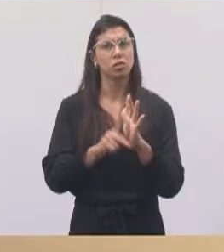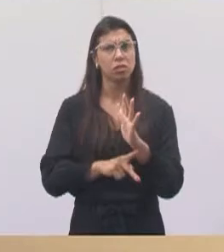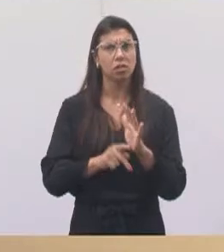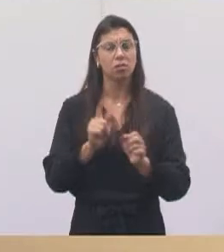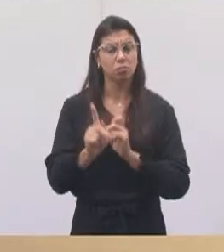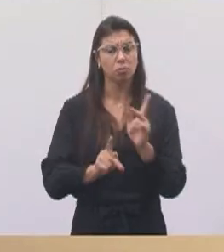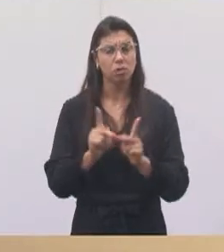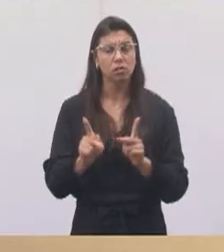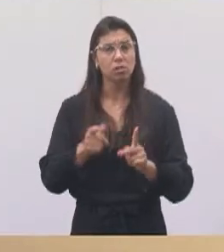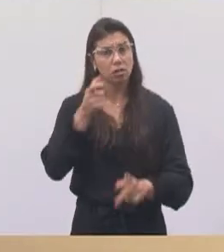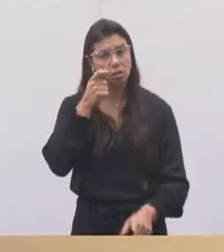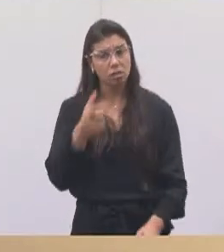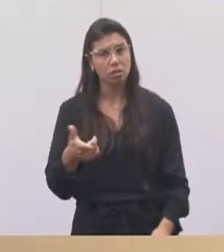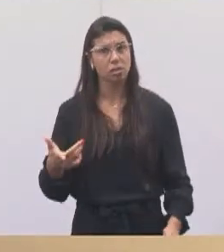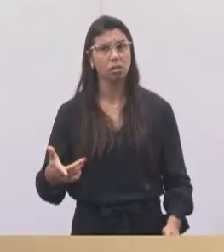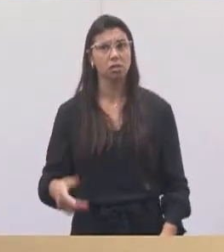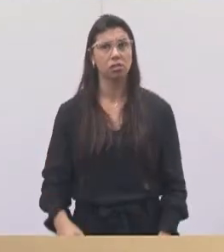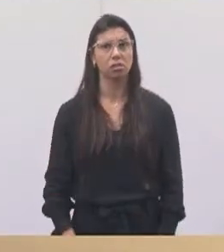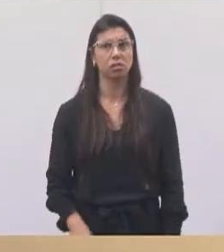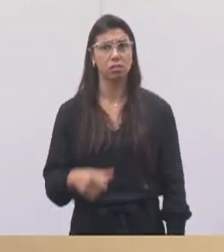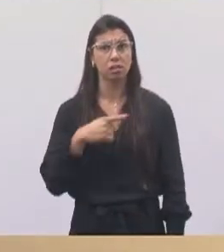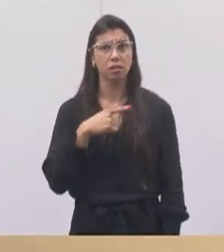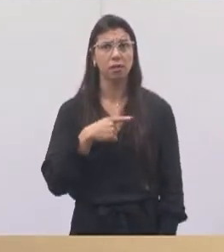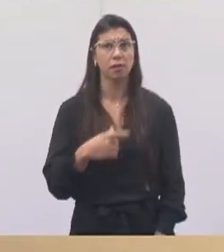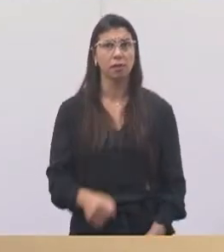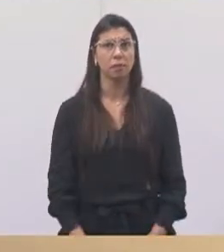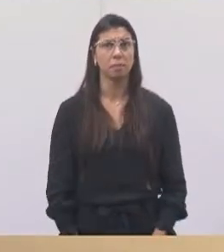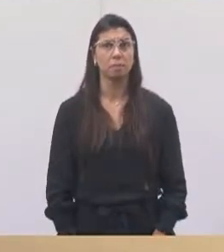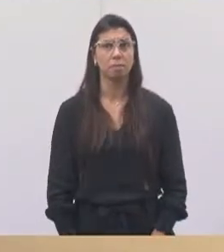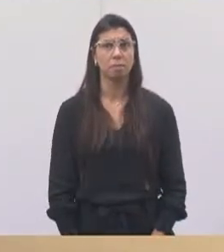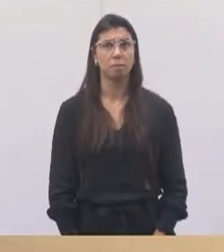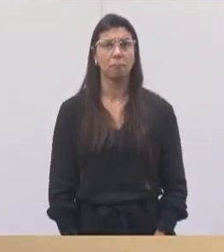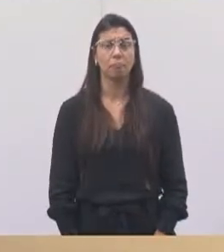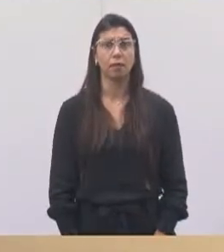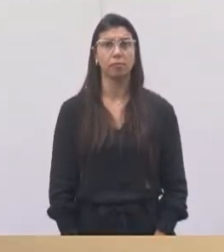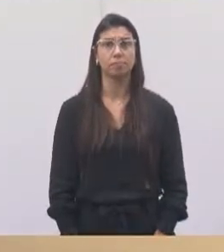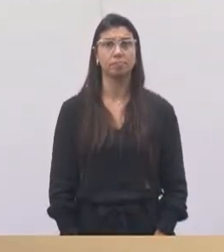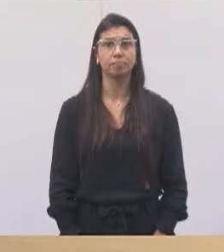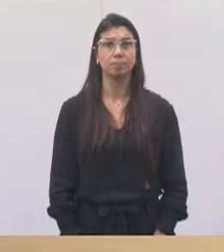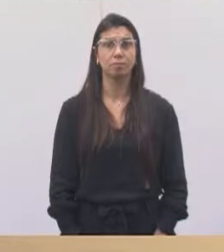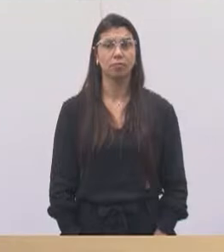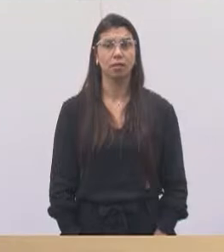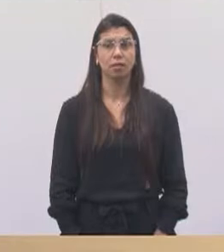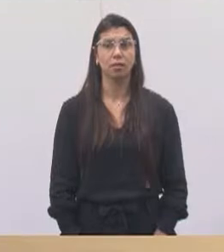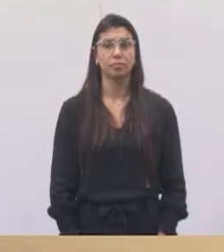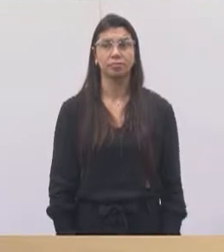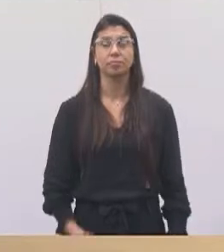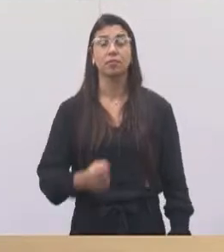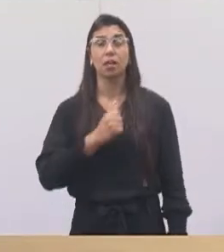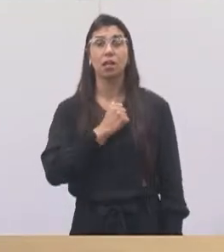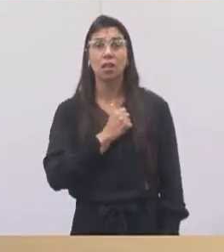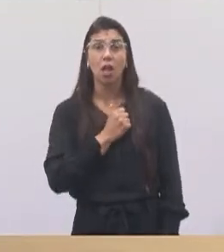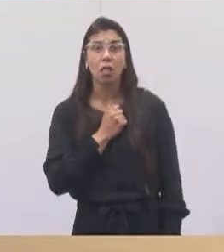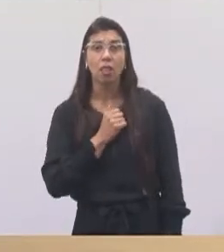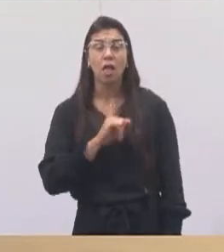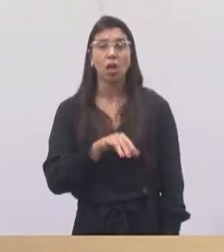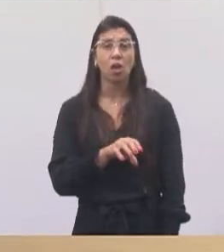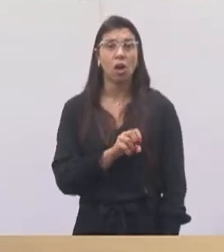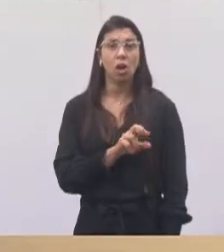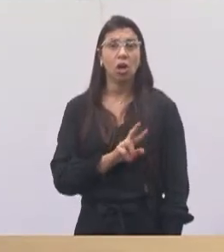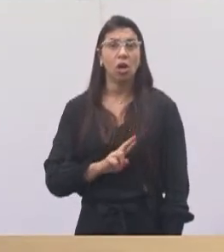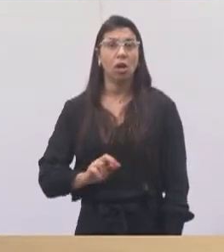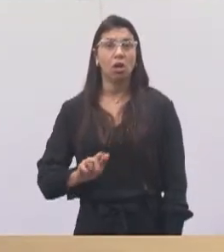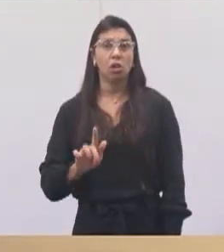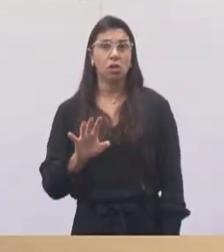e votam contra porque o vereador tem uma posição aí política diferente. Saudades, Jorge, saudades do nosso